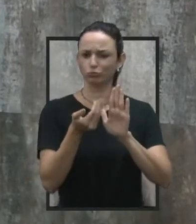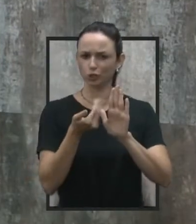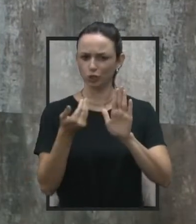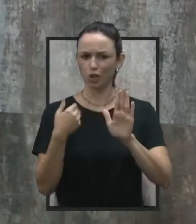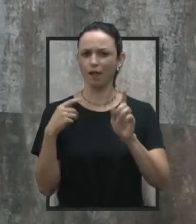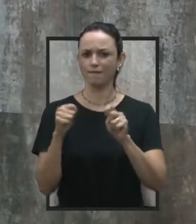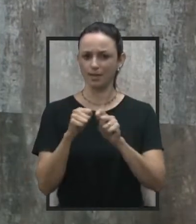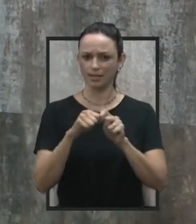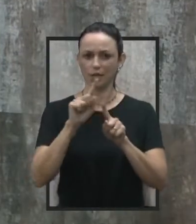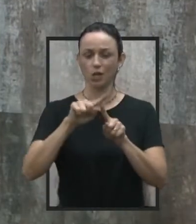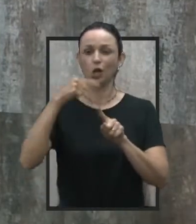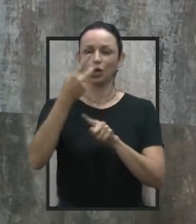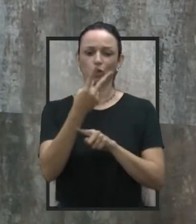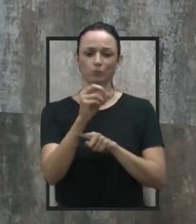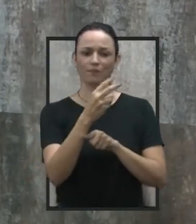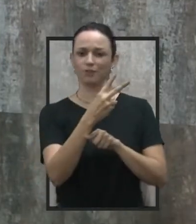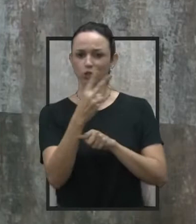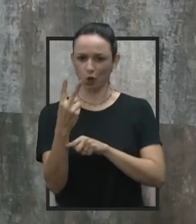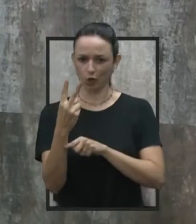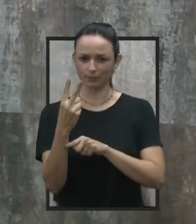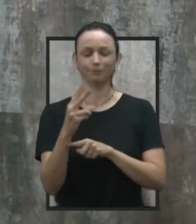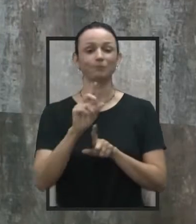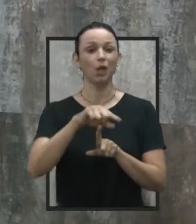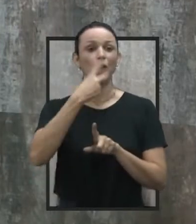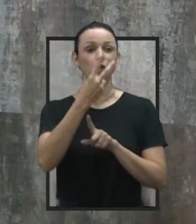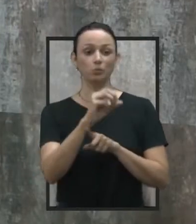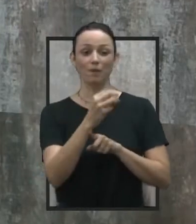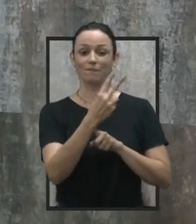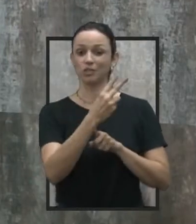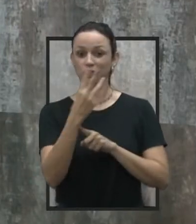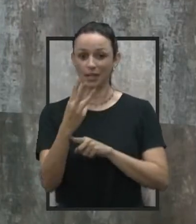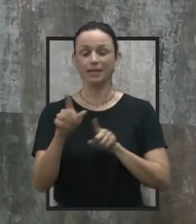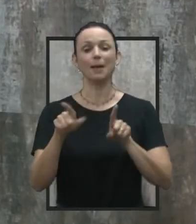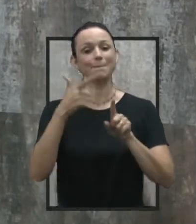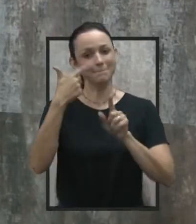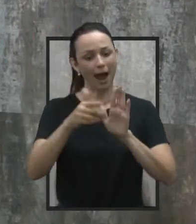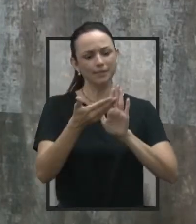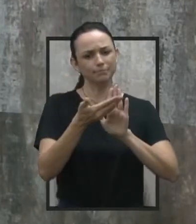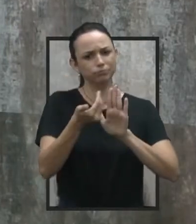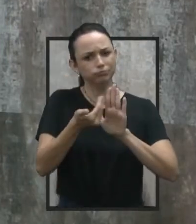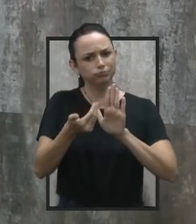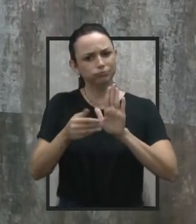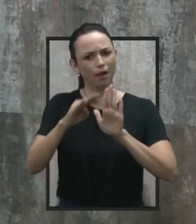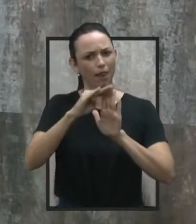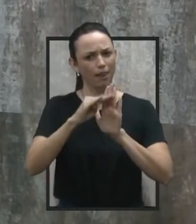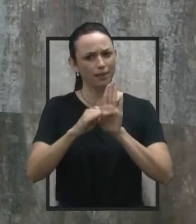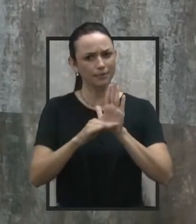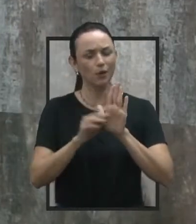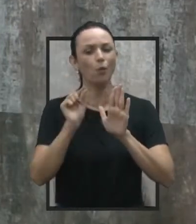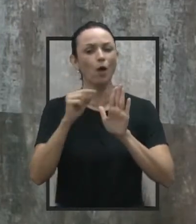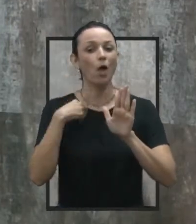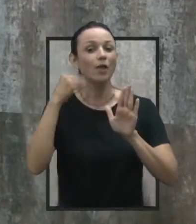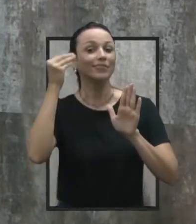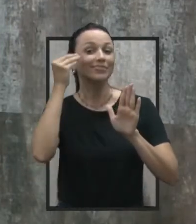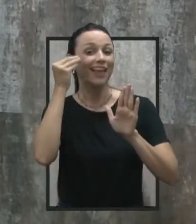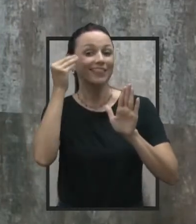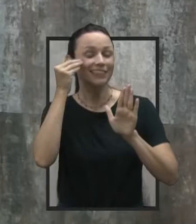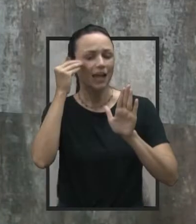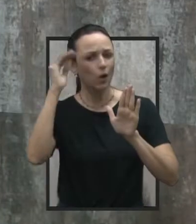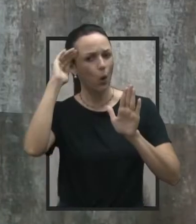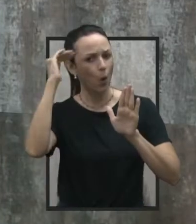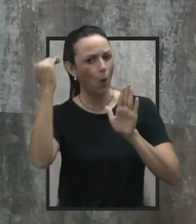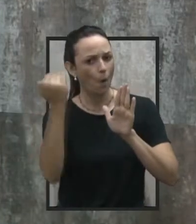para concretizar em 2022. Em 2023, eu tiro mais algumas coisas da lista, tentando